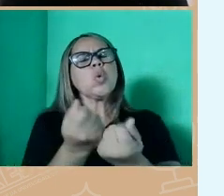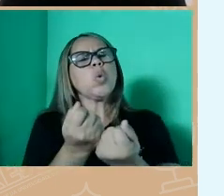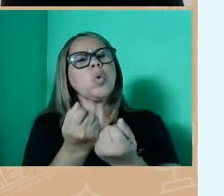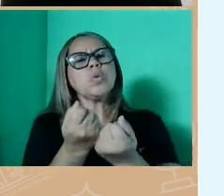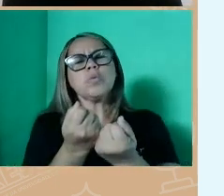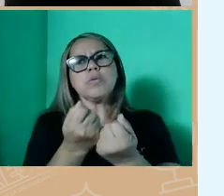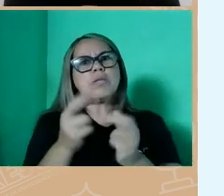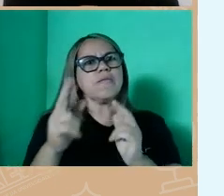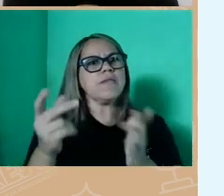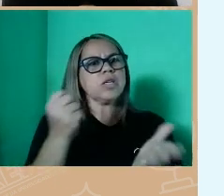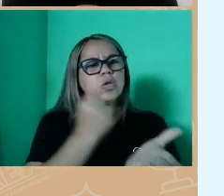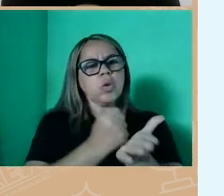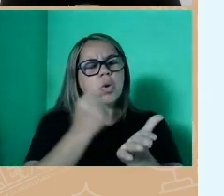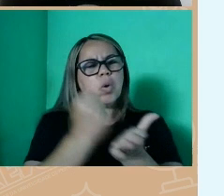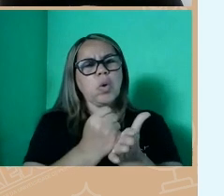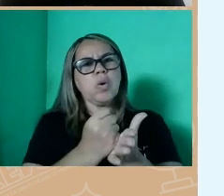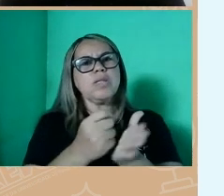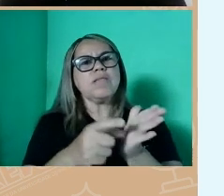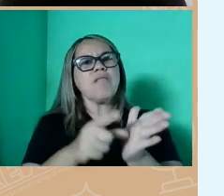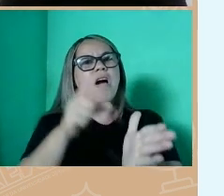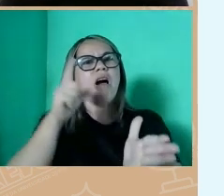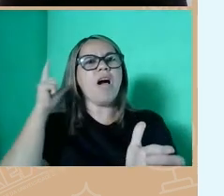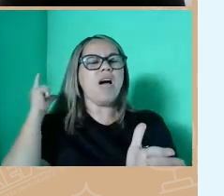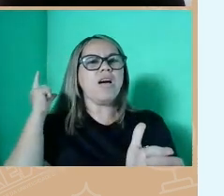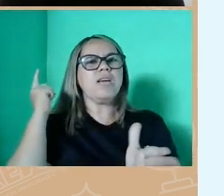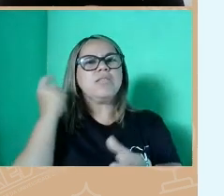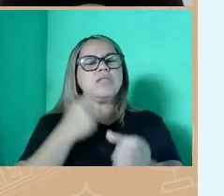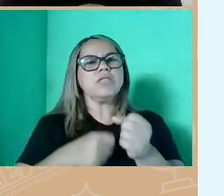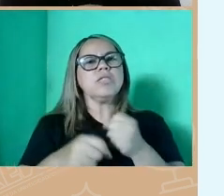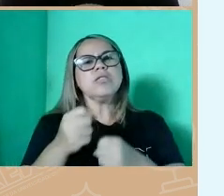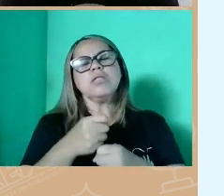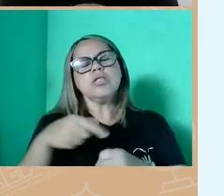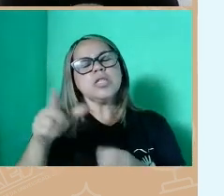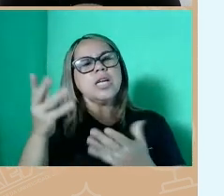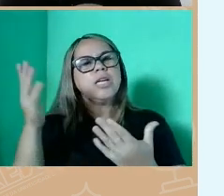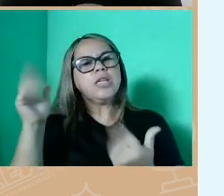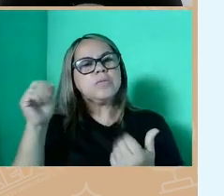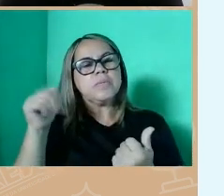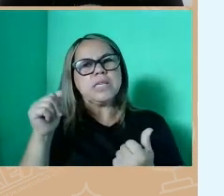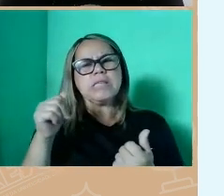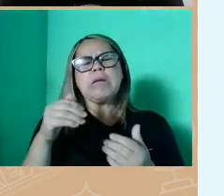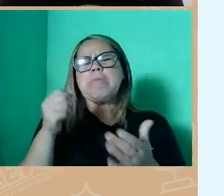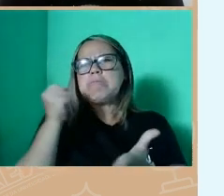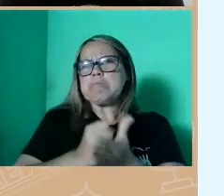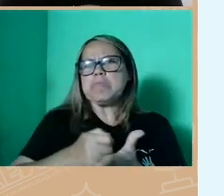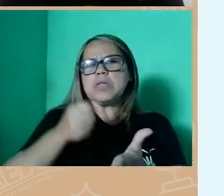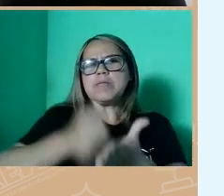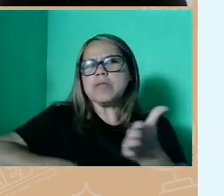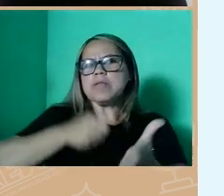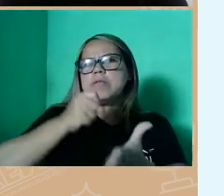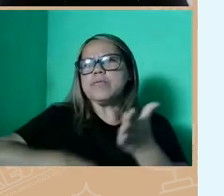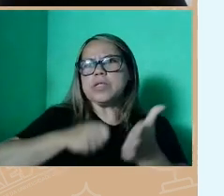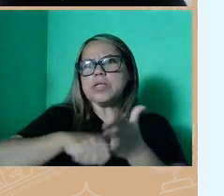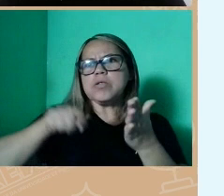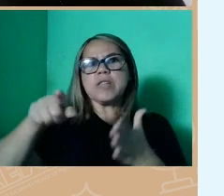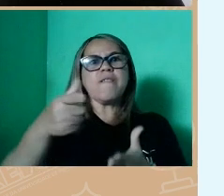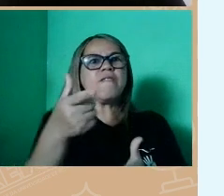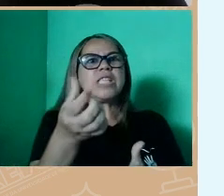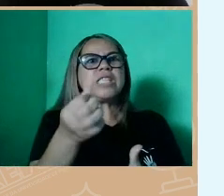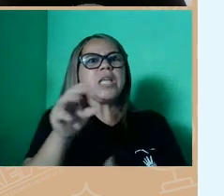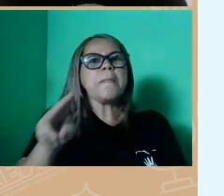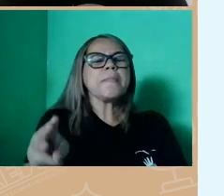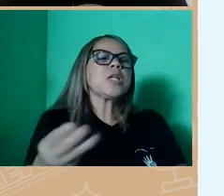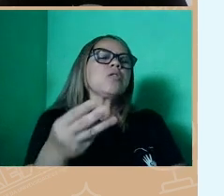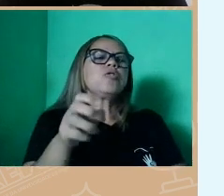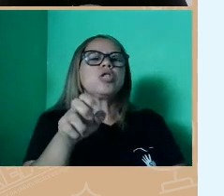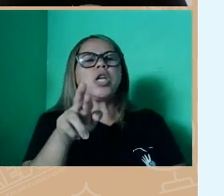contrato assinado, um ano antes de deixar a Espanha. Desse modo, cobrou do Barcelona uma ação de 26 milhões de euros,